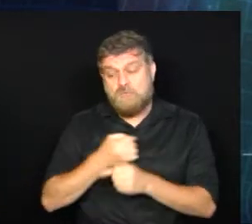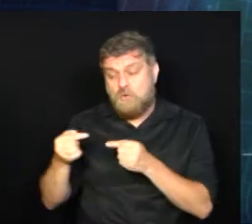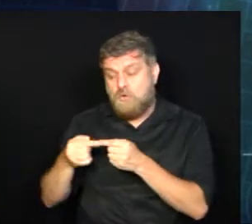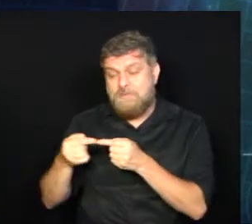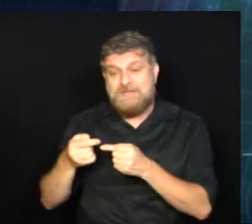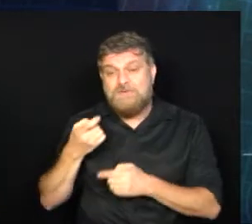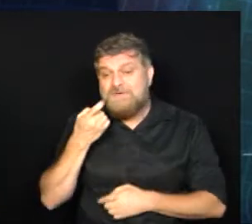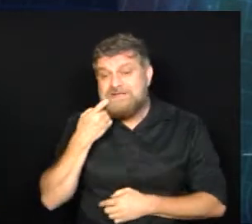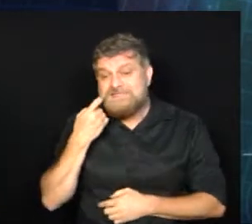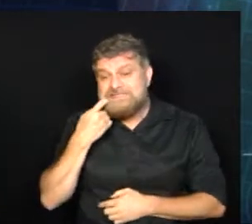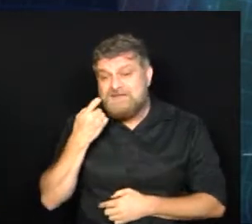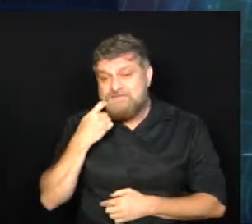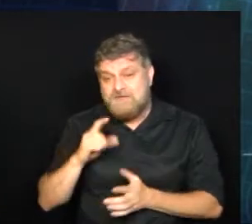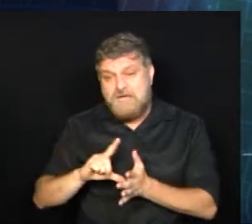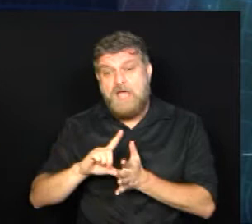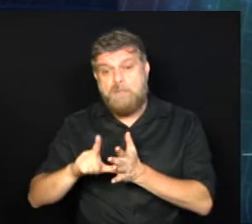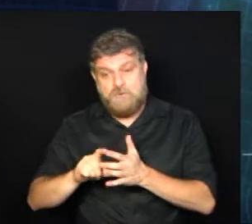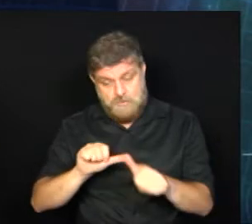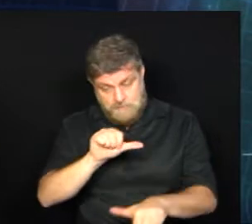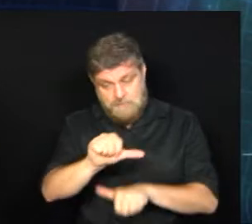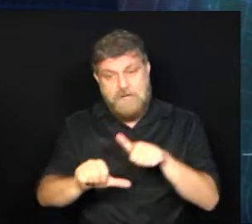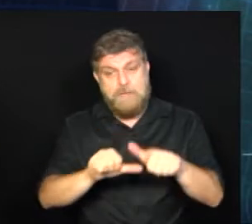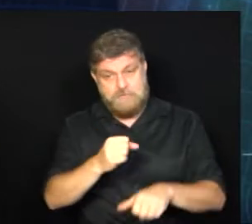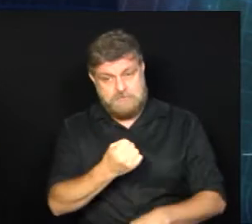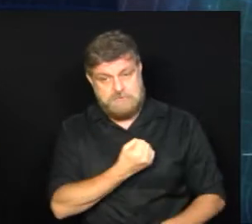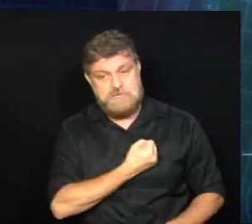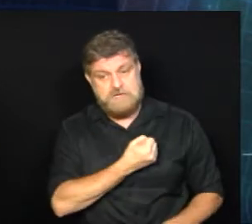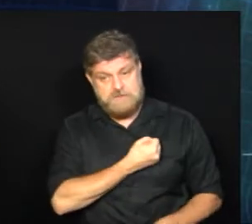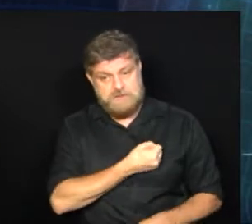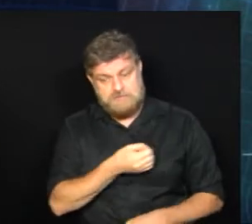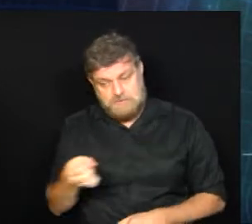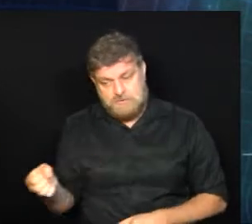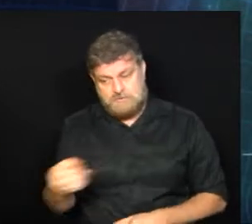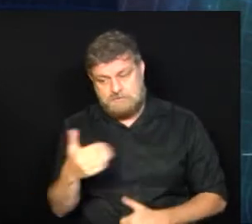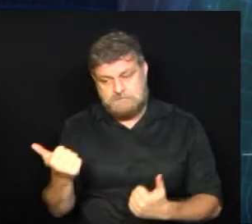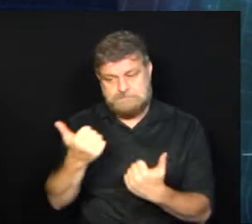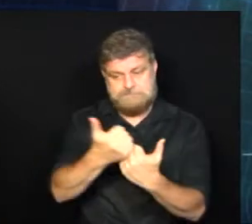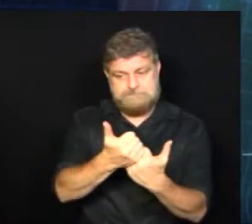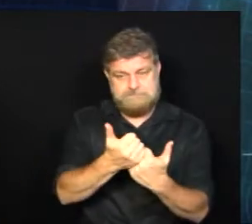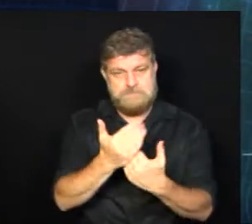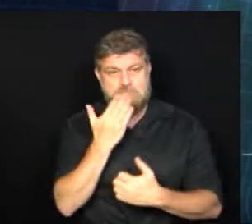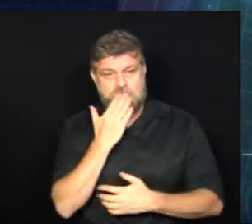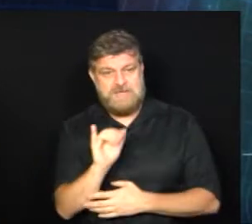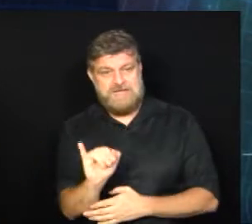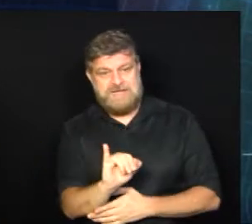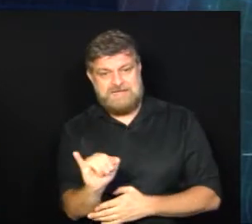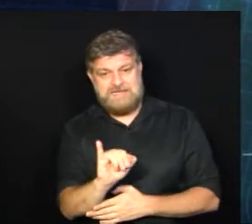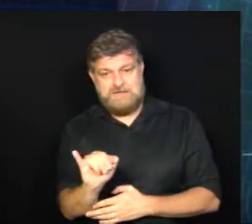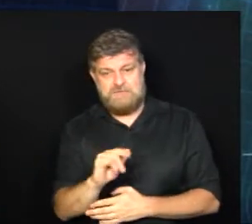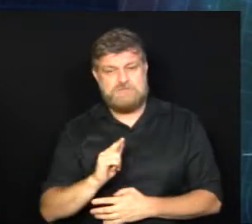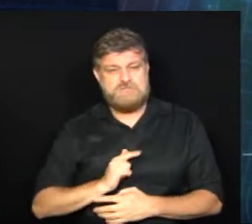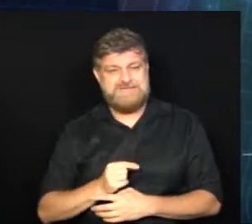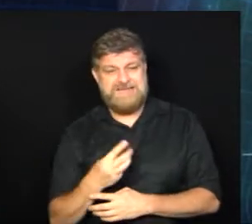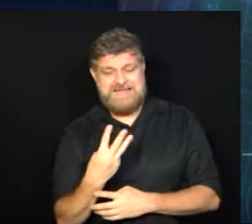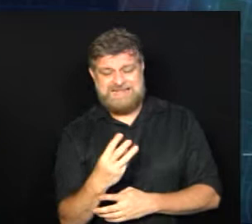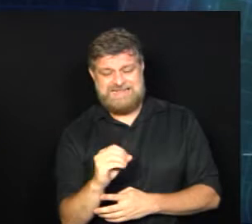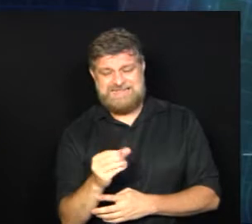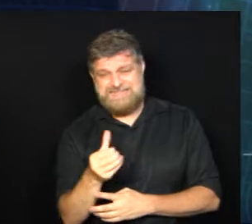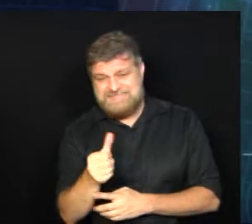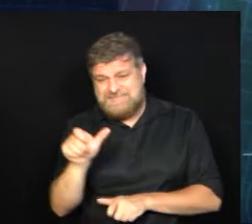Então, hoje, daqui a pouquinho, nós teremos aí uma atualização. Indaiatuba tem 306 óbitos,